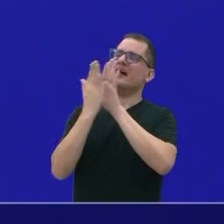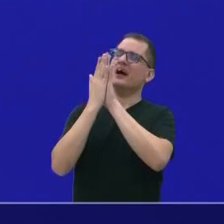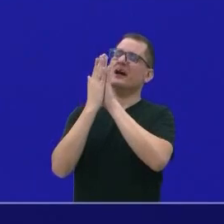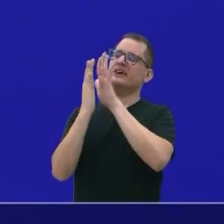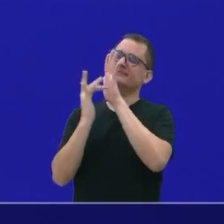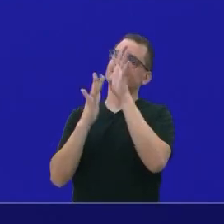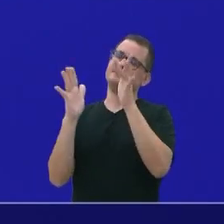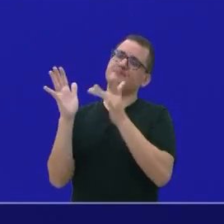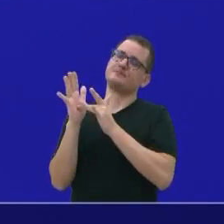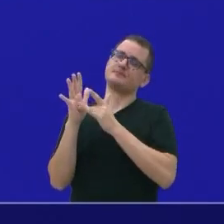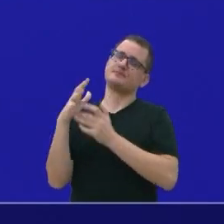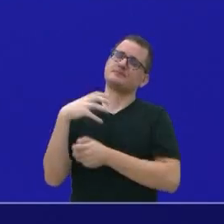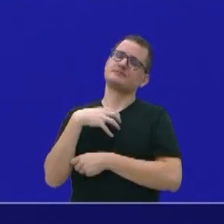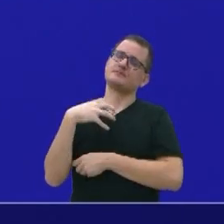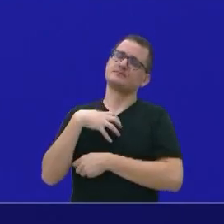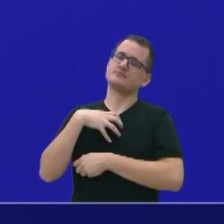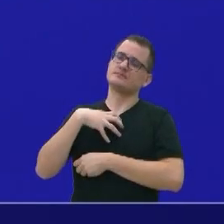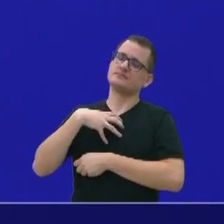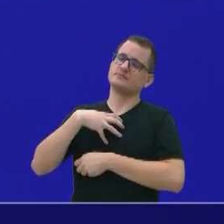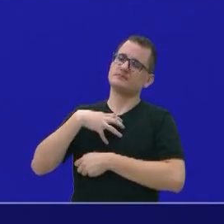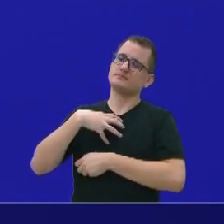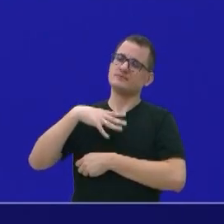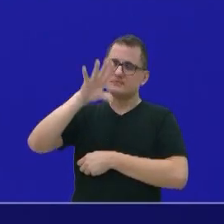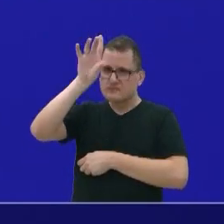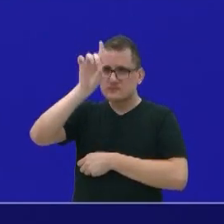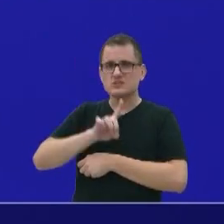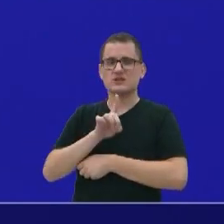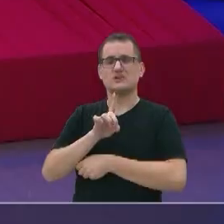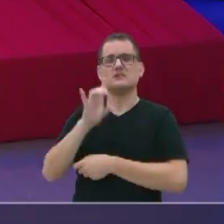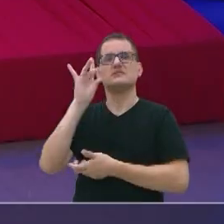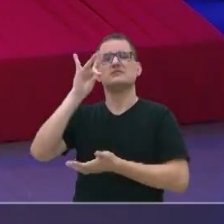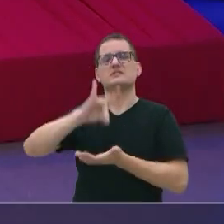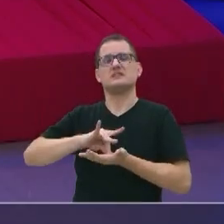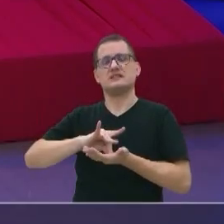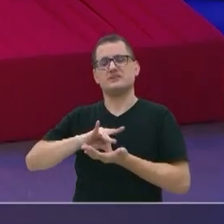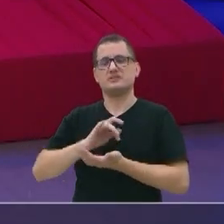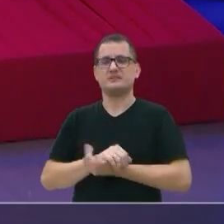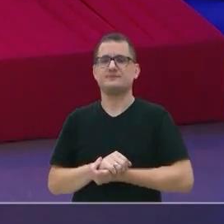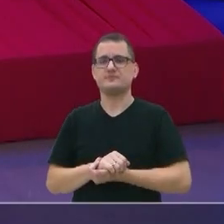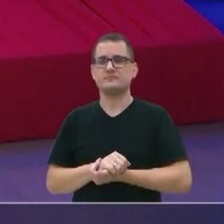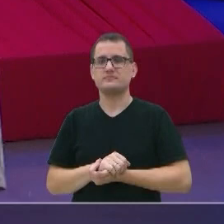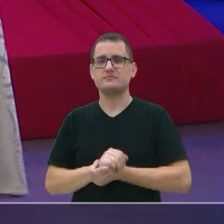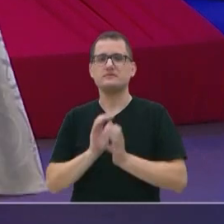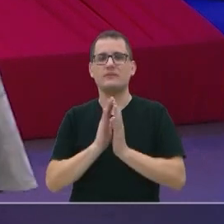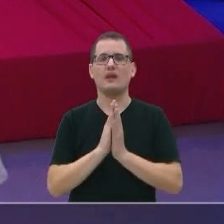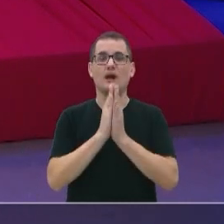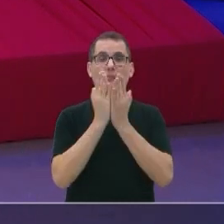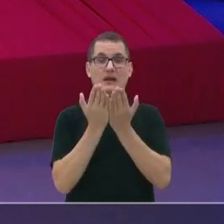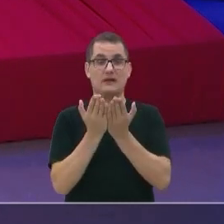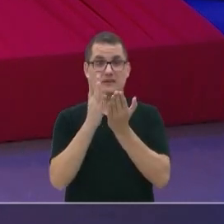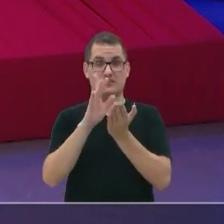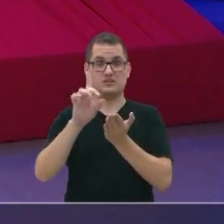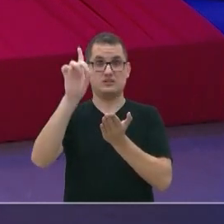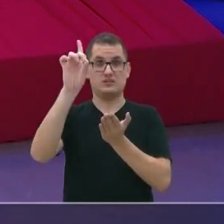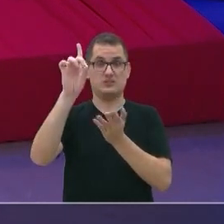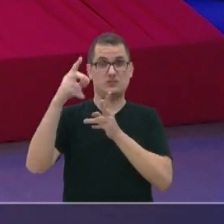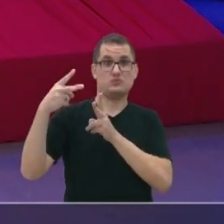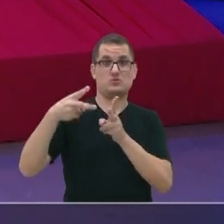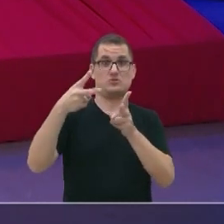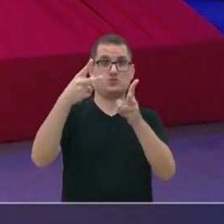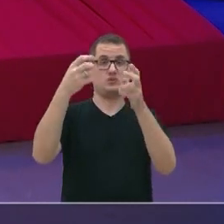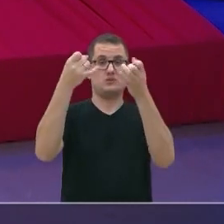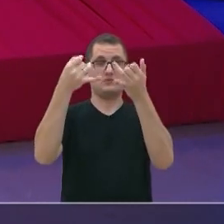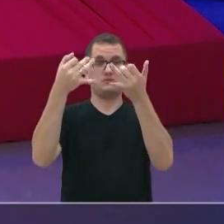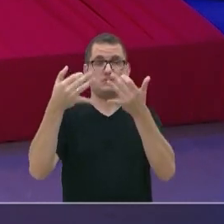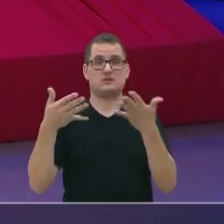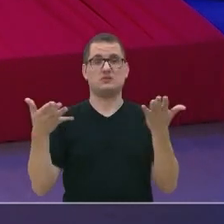digna, verdadeira. E a palavra do Senhor continua nos inspirando hoje para a